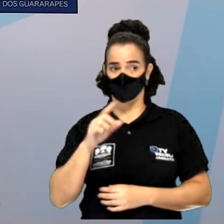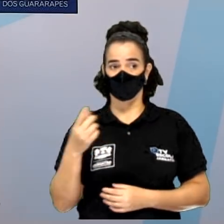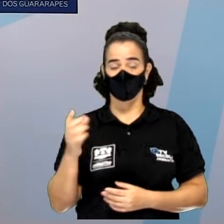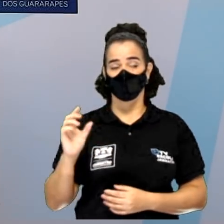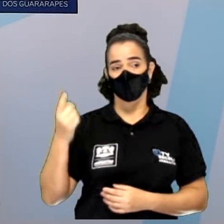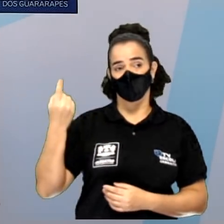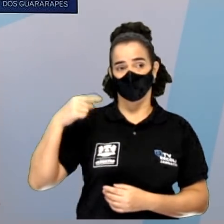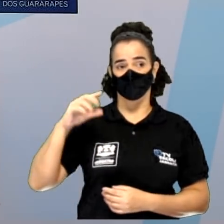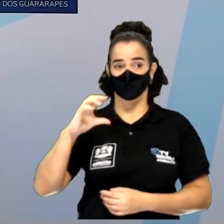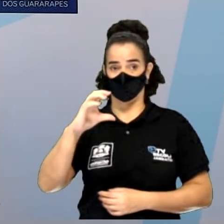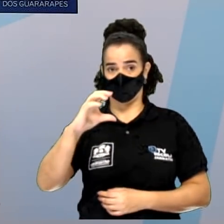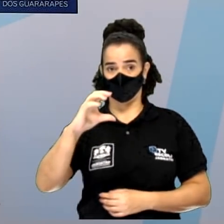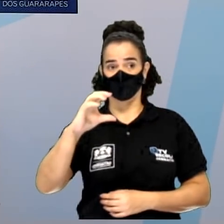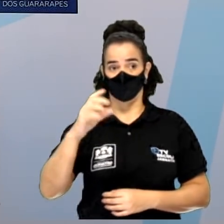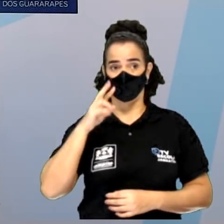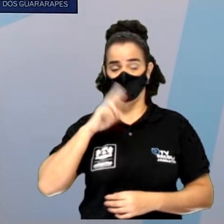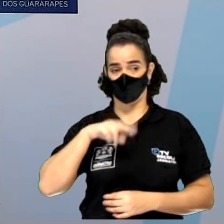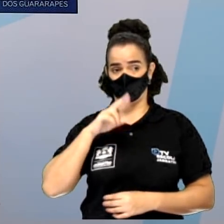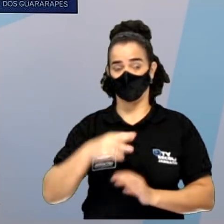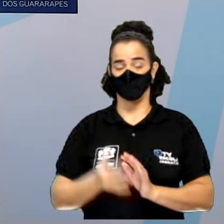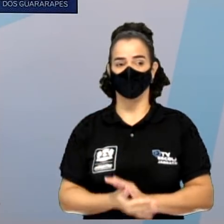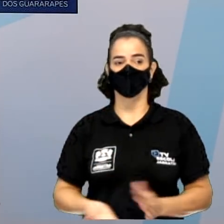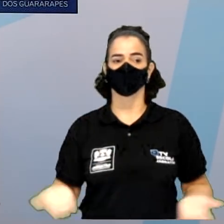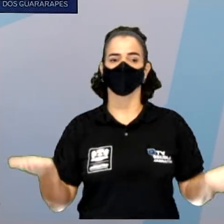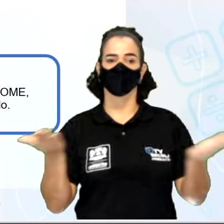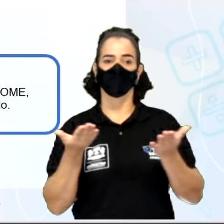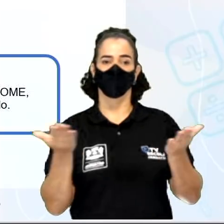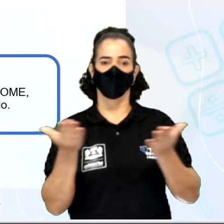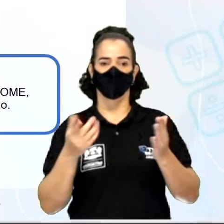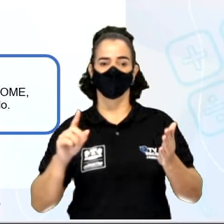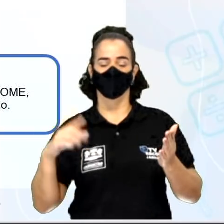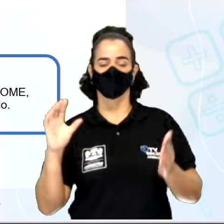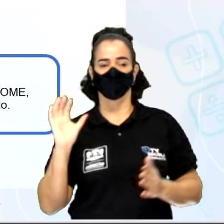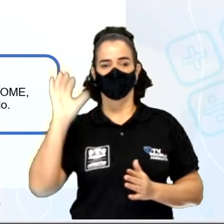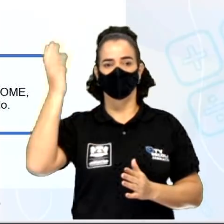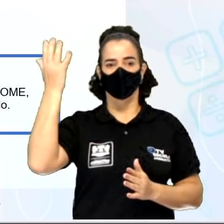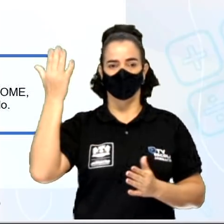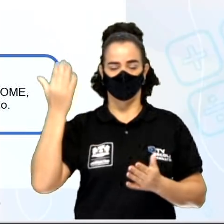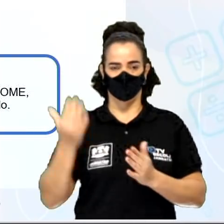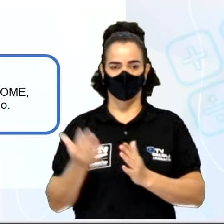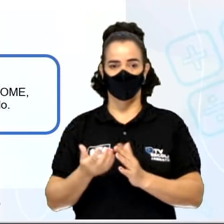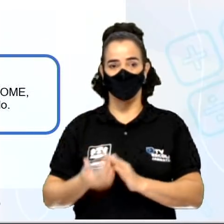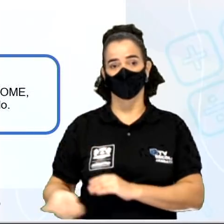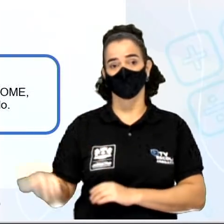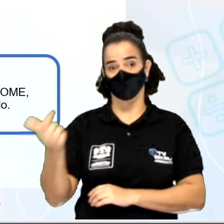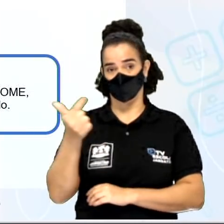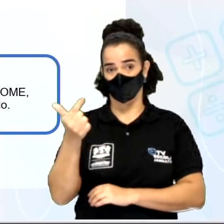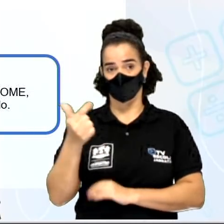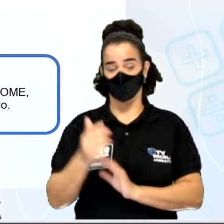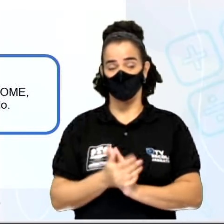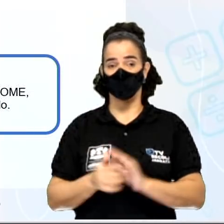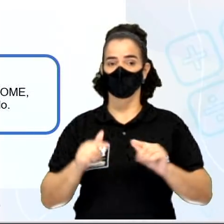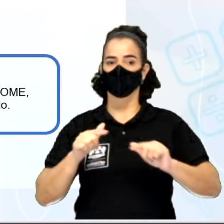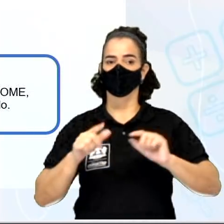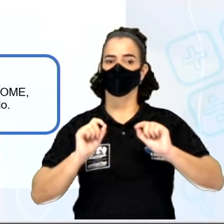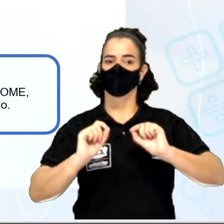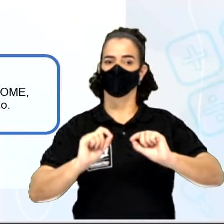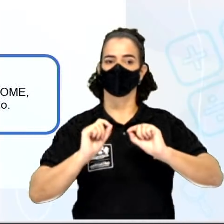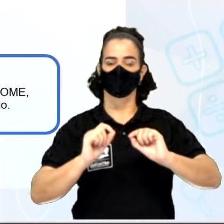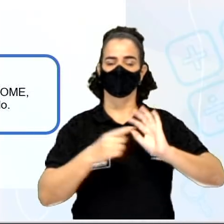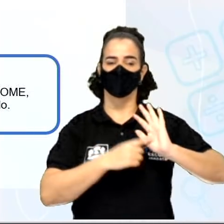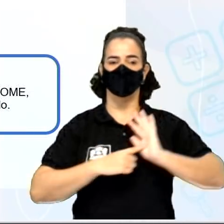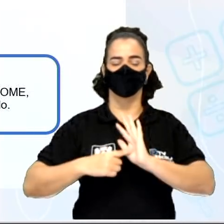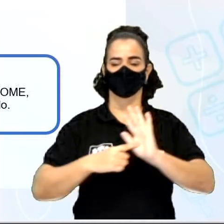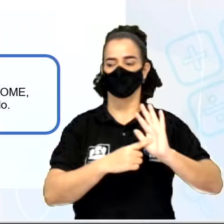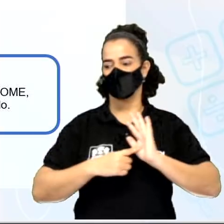desafio, vamos agora para o capítulo de hoje. Vamos iniciar a resolução das questões do capítulo 2. Vamos trabalhar, mais uma vez,